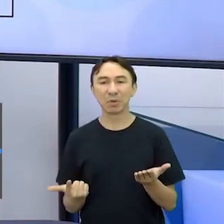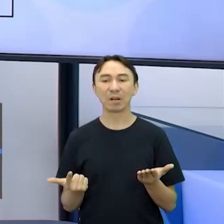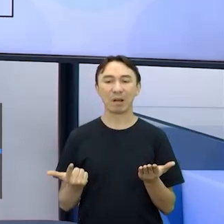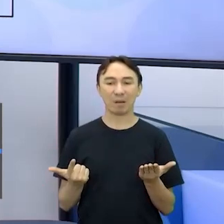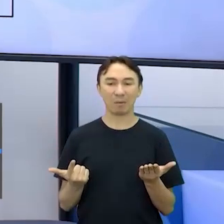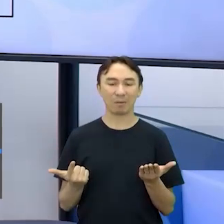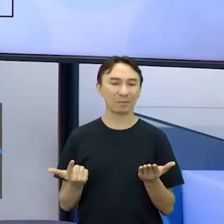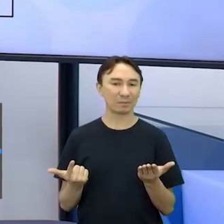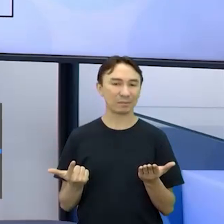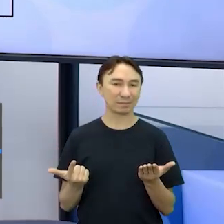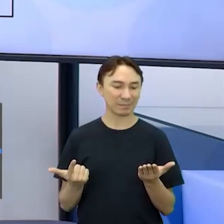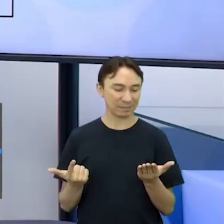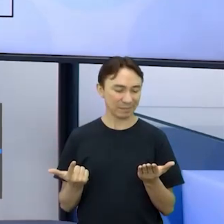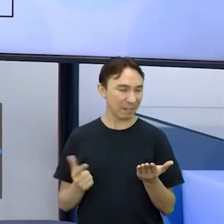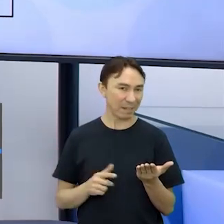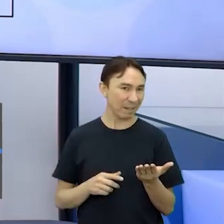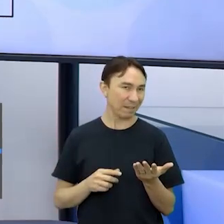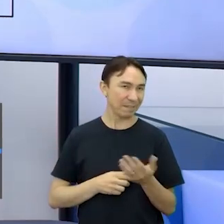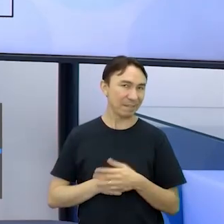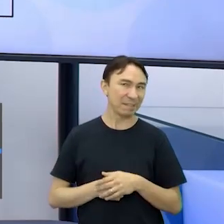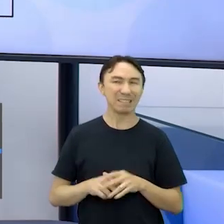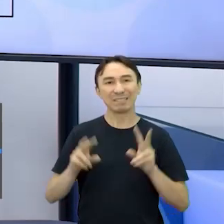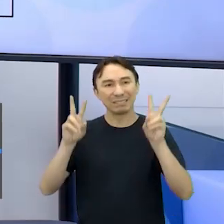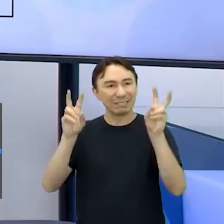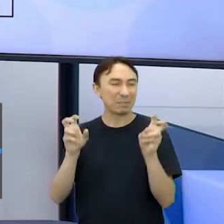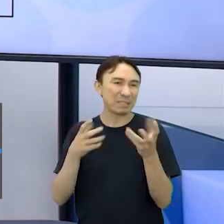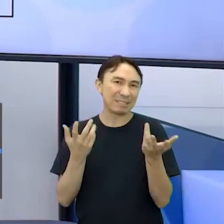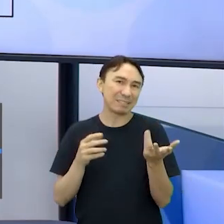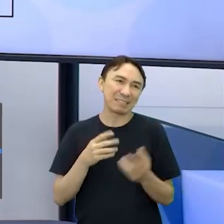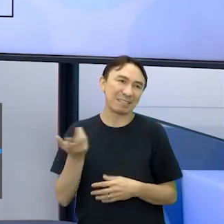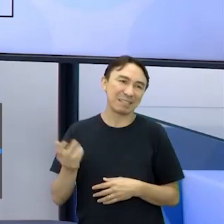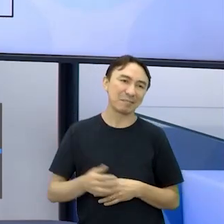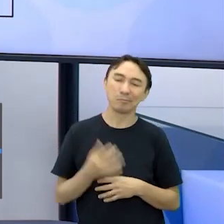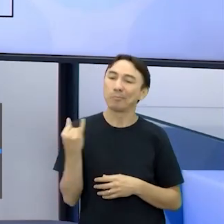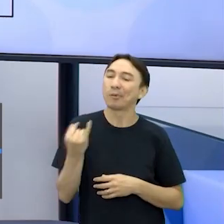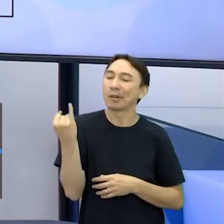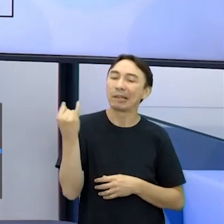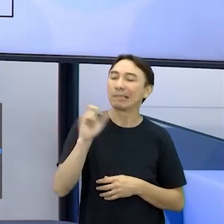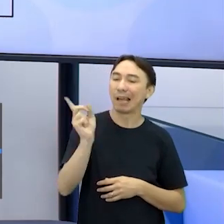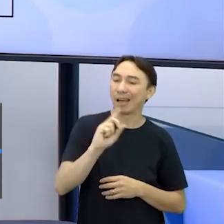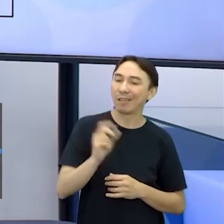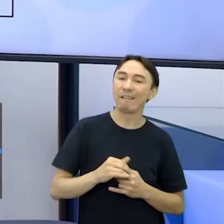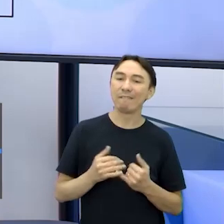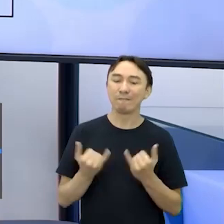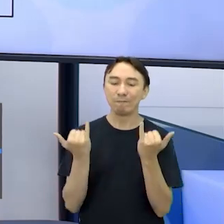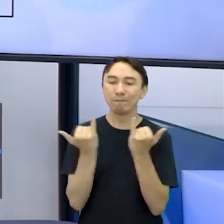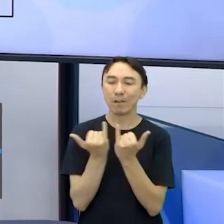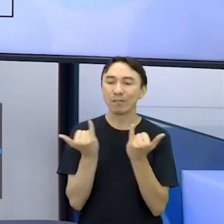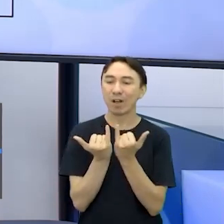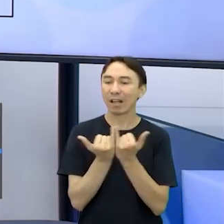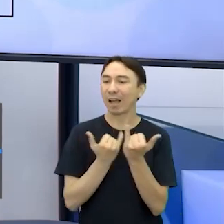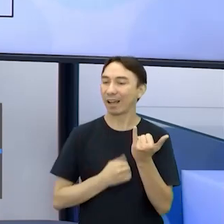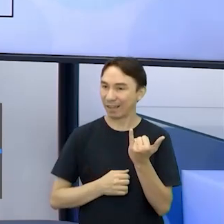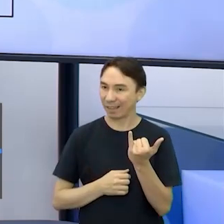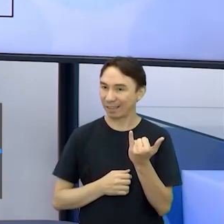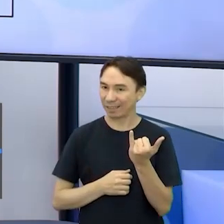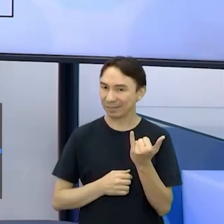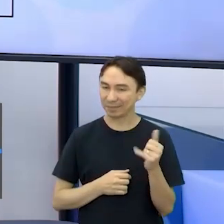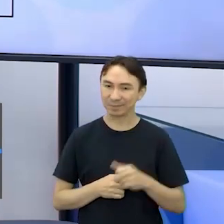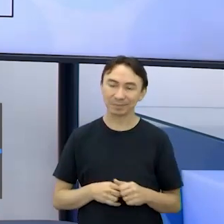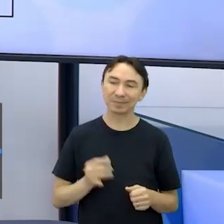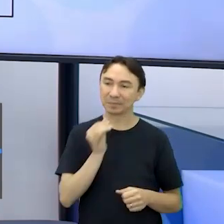menos, entre aspas, importantes. Por exemplo, se fosse no Brasil, trataria do casamento da